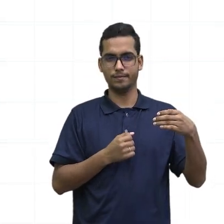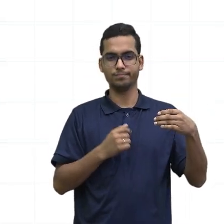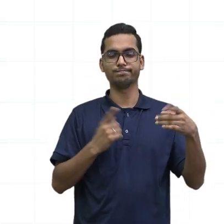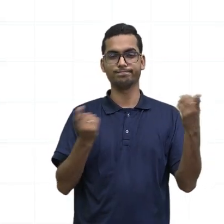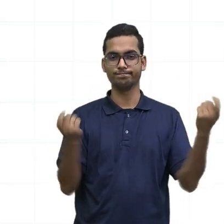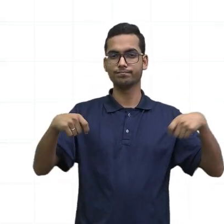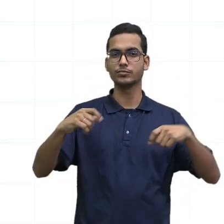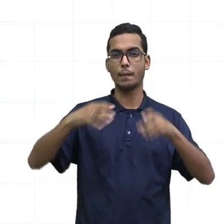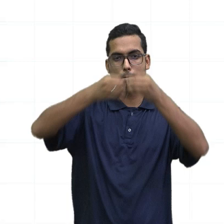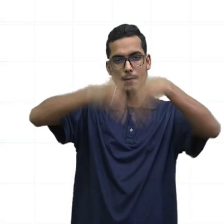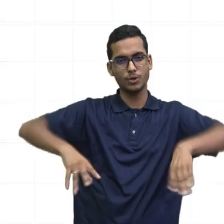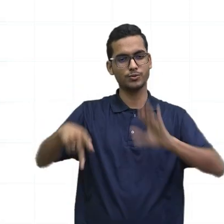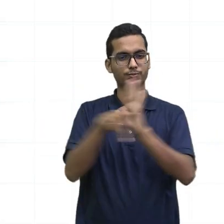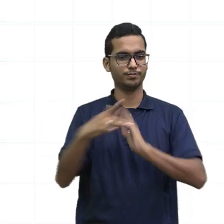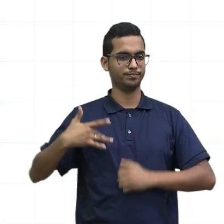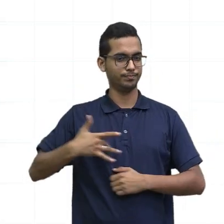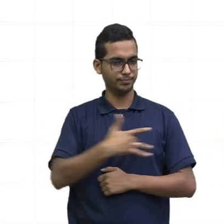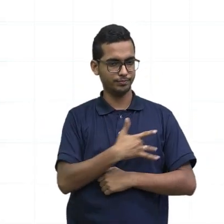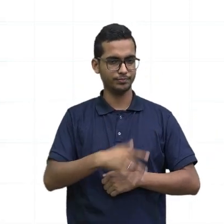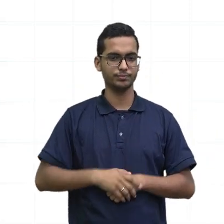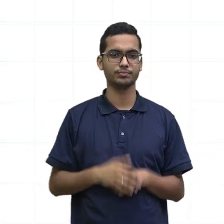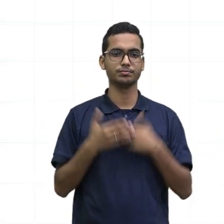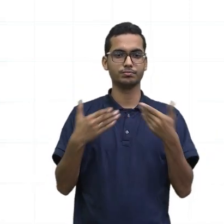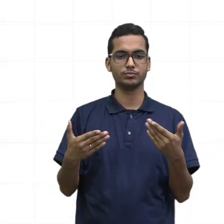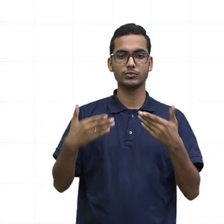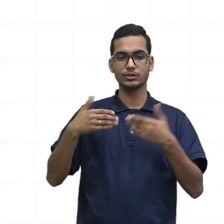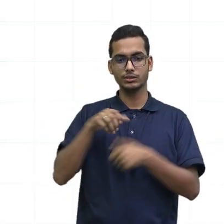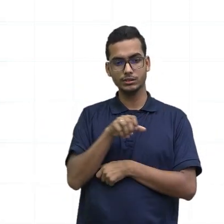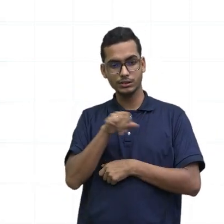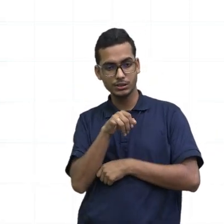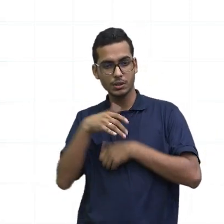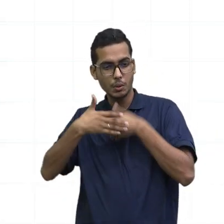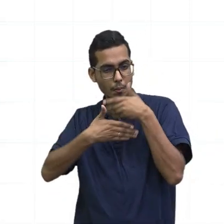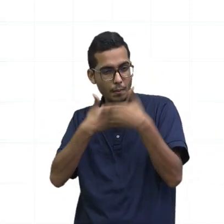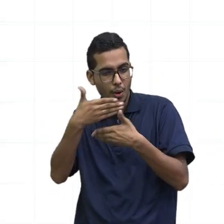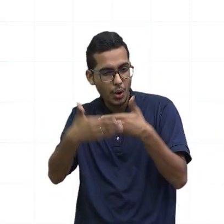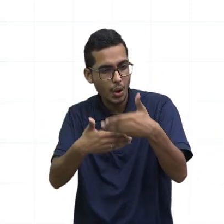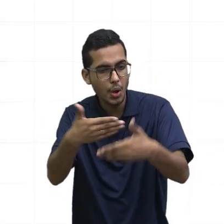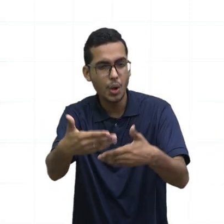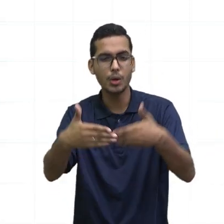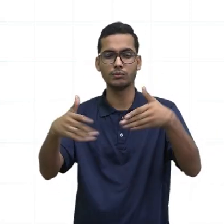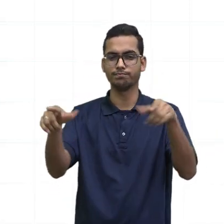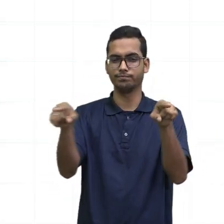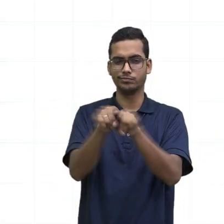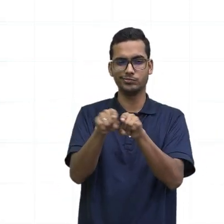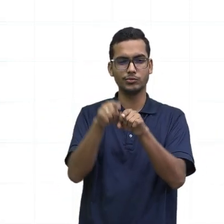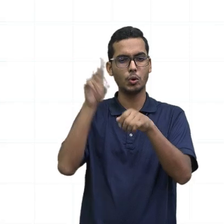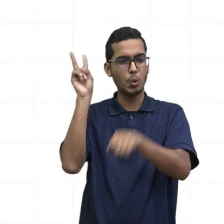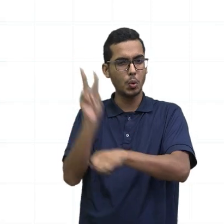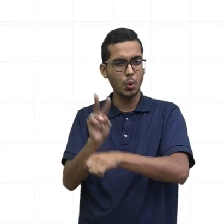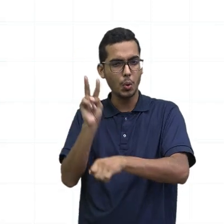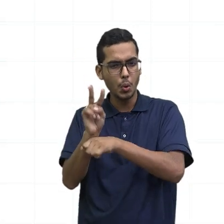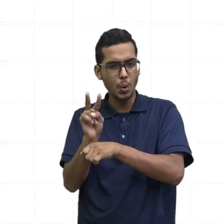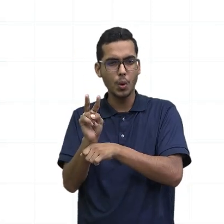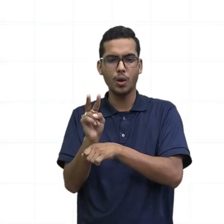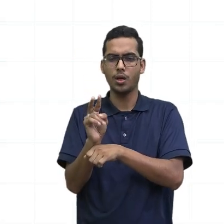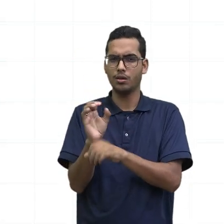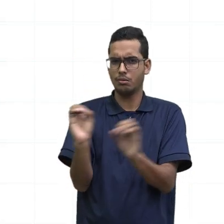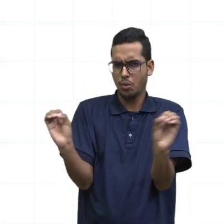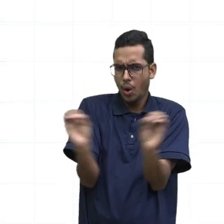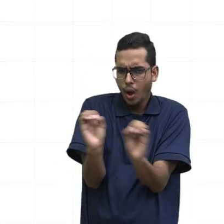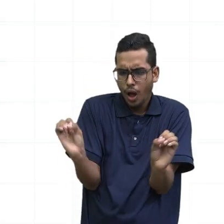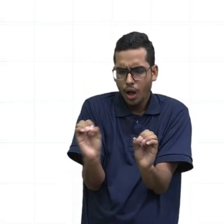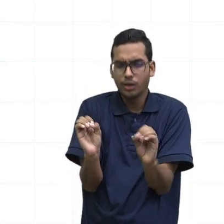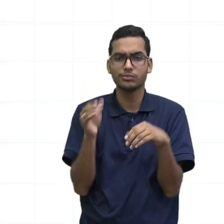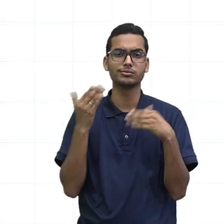preservação de alimentos, é impossível armazená-los e transportá-los por longas distâncias. Então, a gente sabe que é necessário